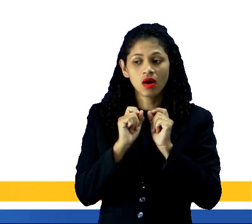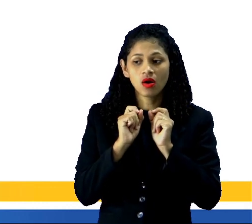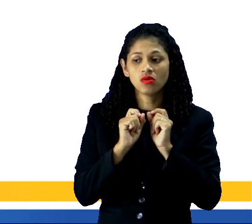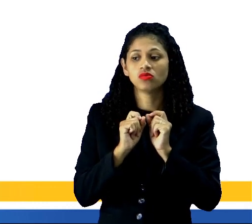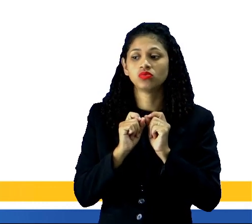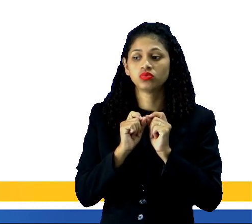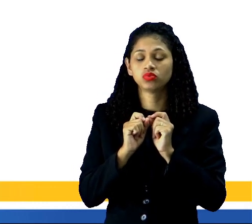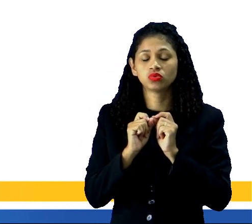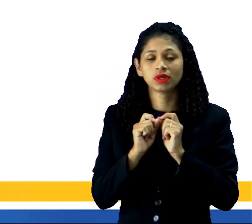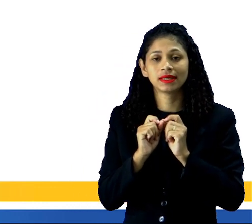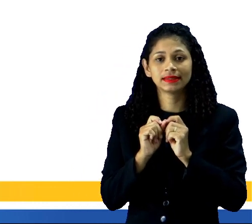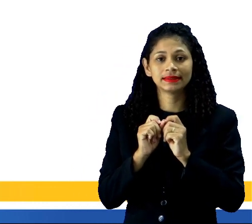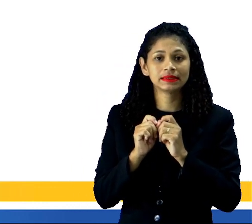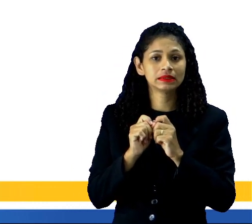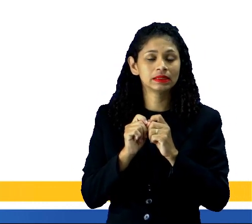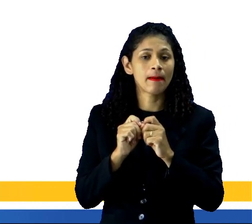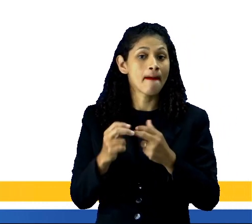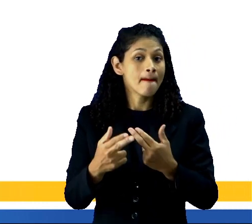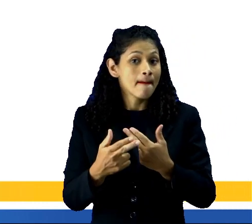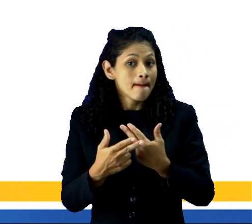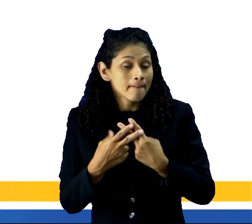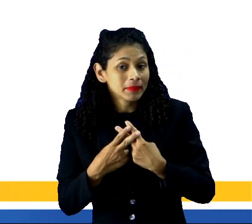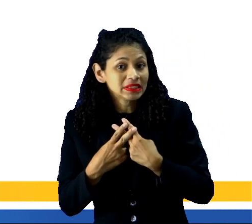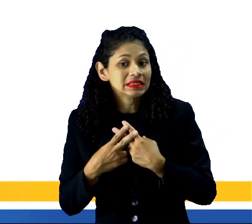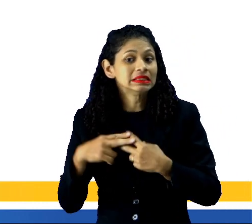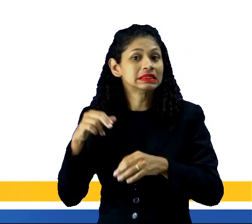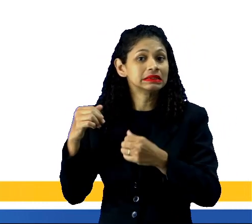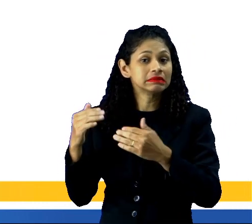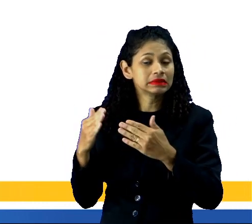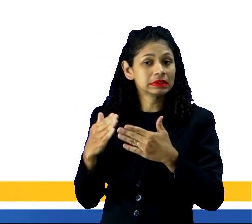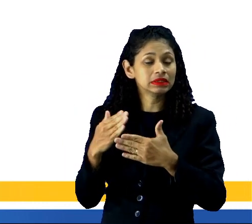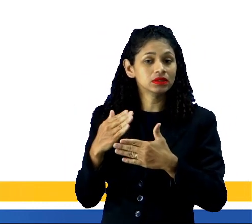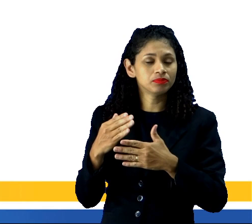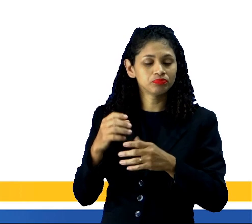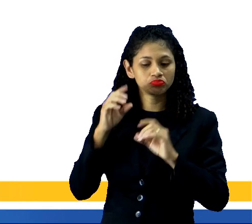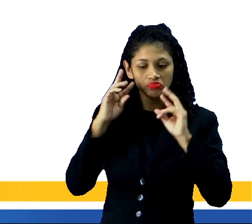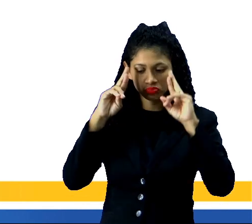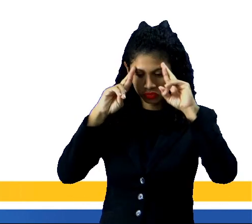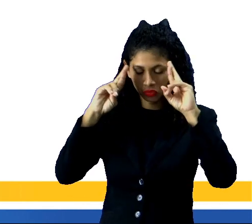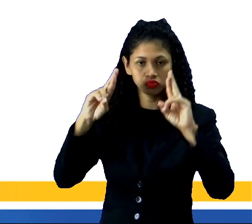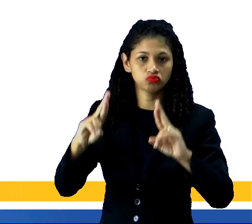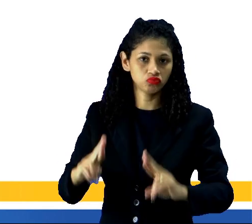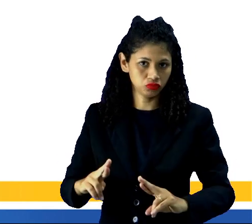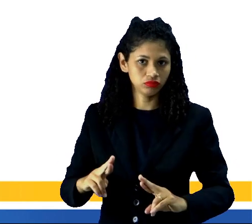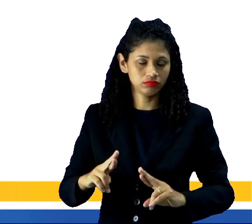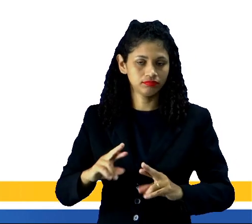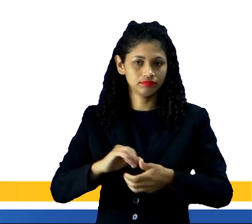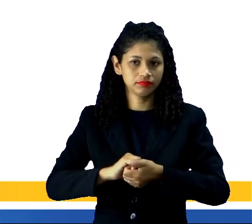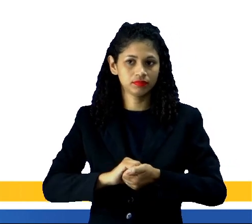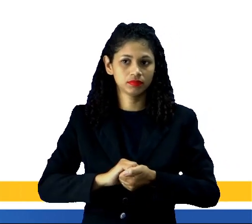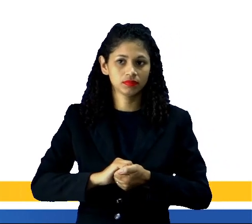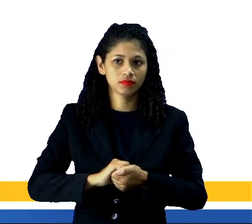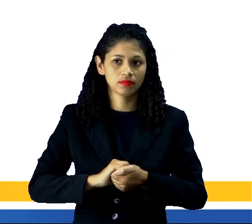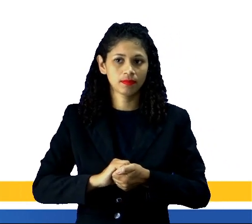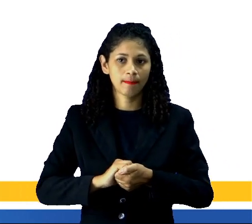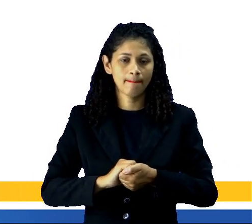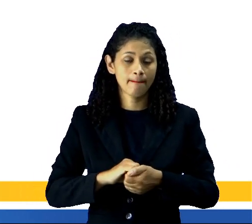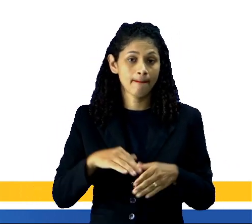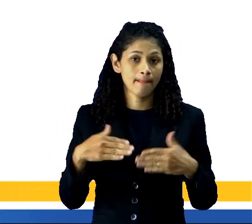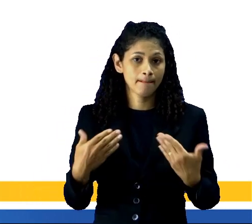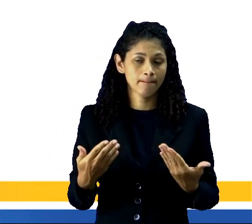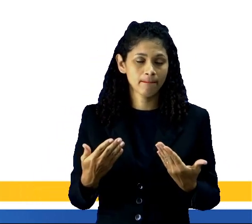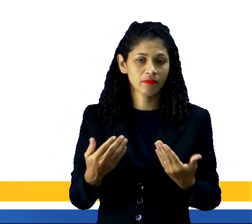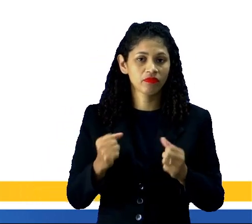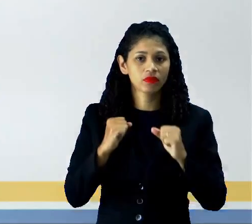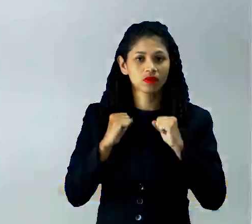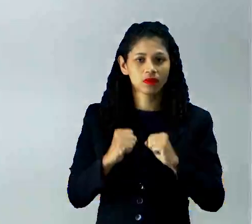está submetido à vontade absoluta de um senhor a quem pertence como propriedade. Então, a